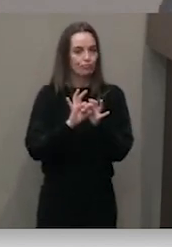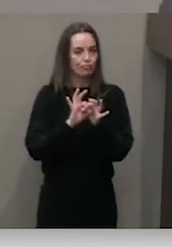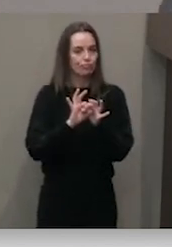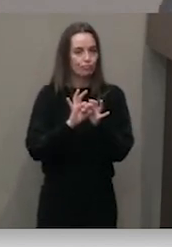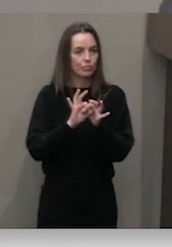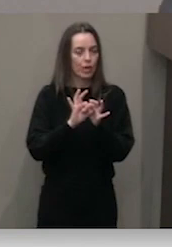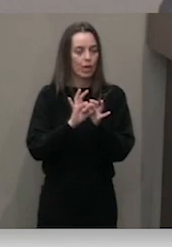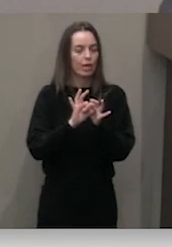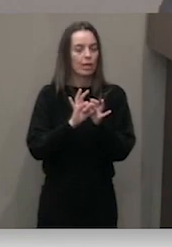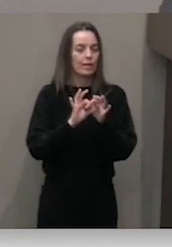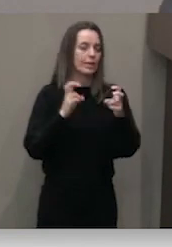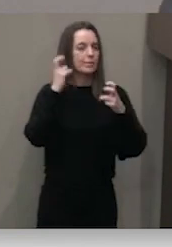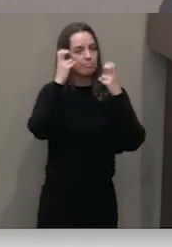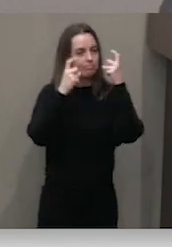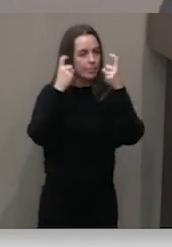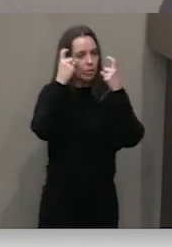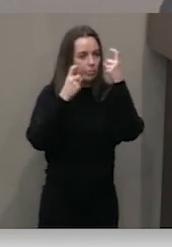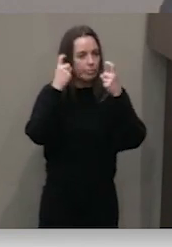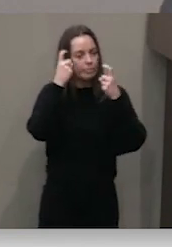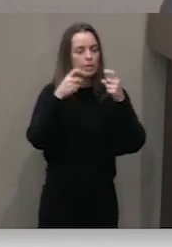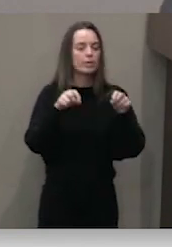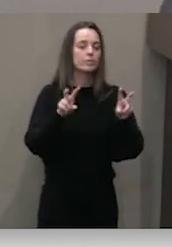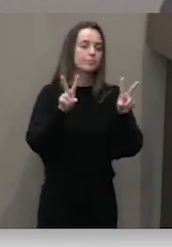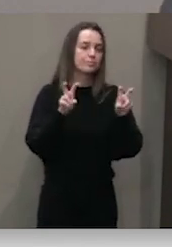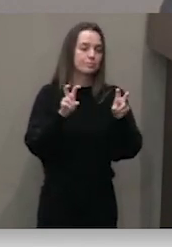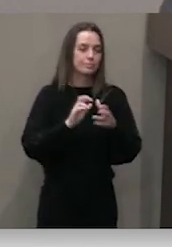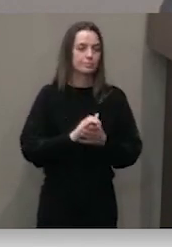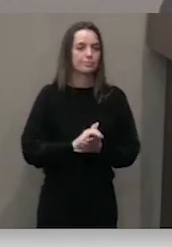à preocupação e relevância desse tema,